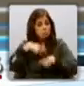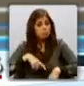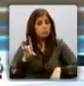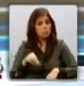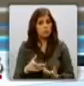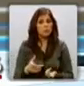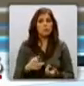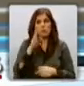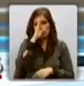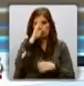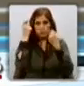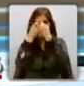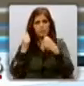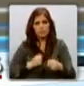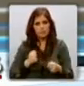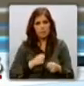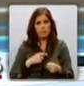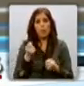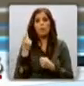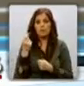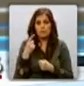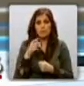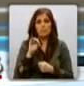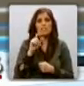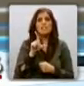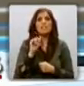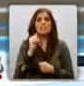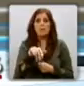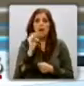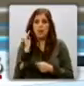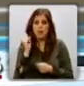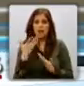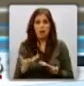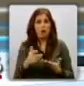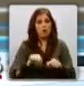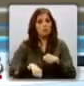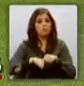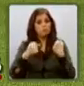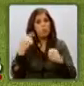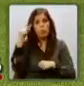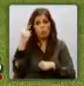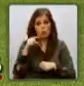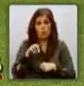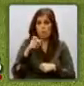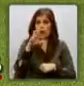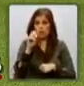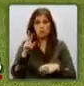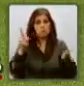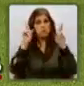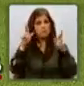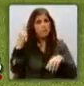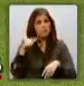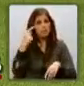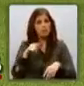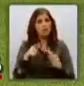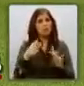o Sporting joga no sábado no restel frente ao belenense e sliman é nesta altura o único jogador lesionado do plantel Marco Silva tem esperança que o o